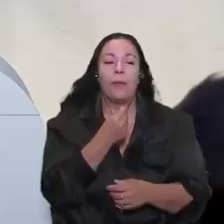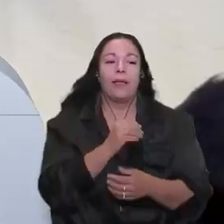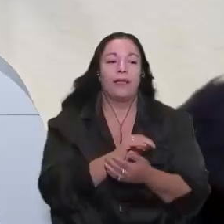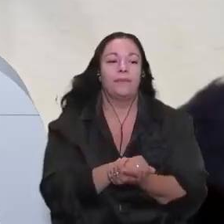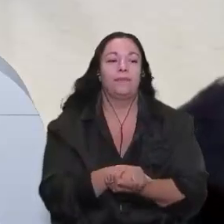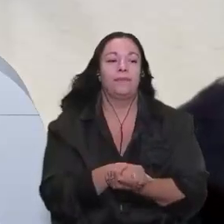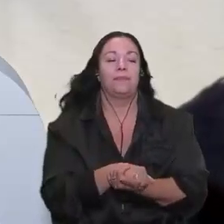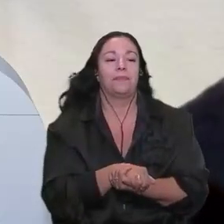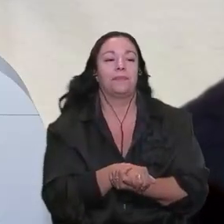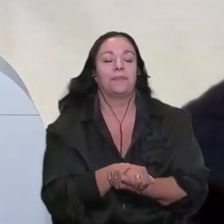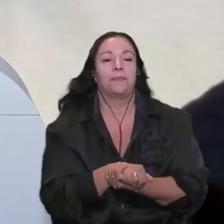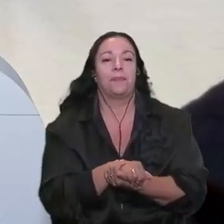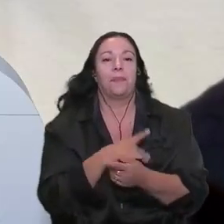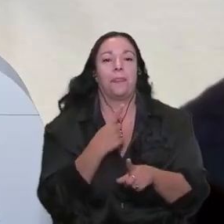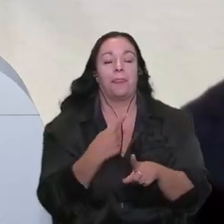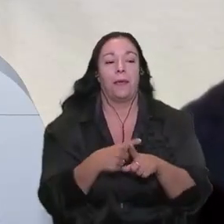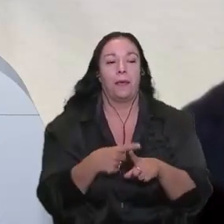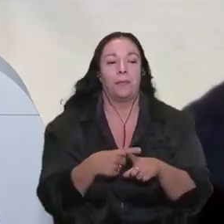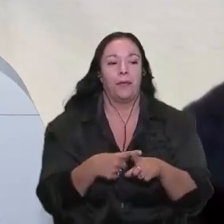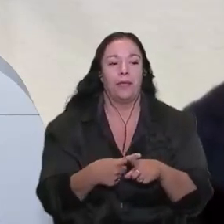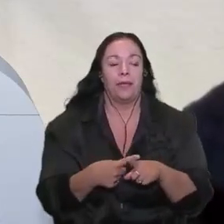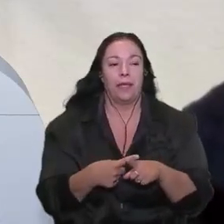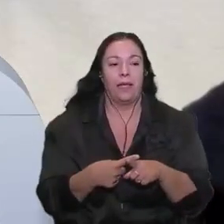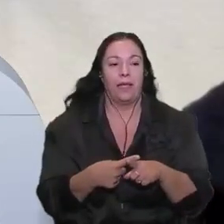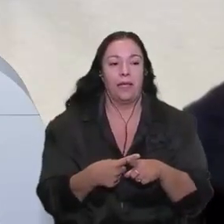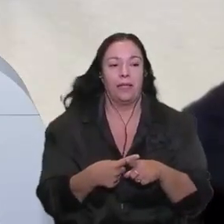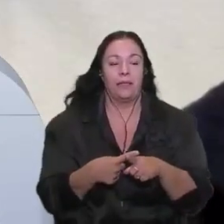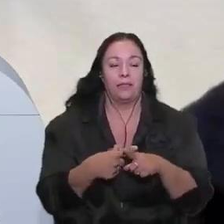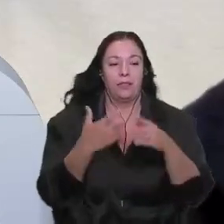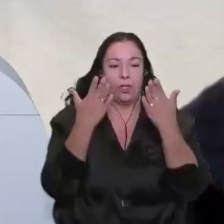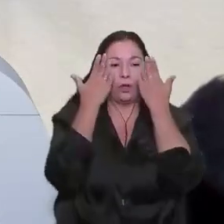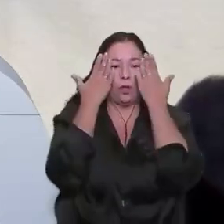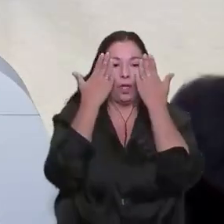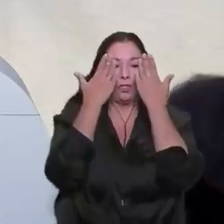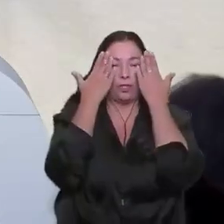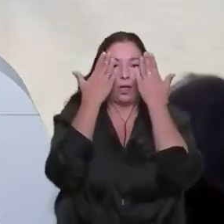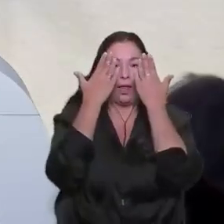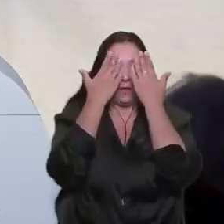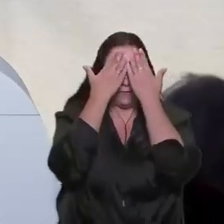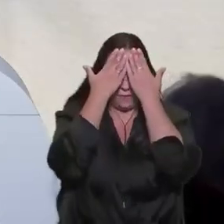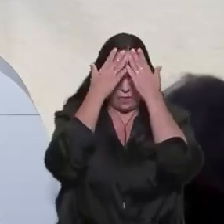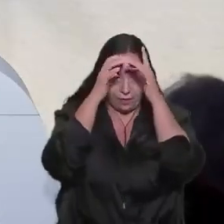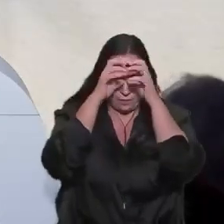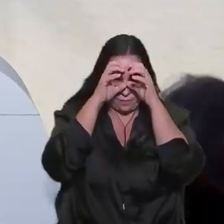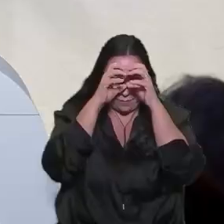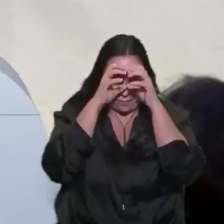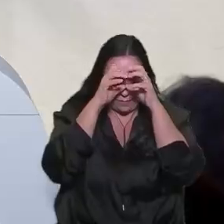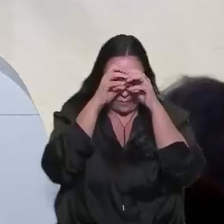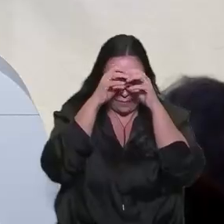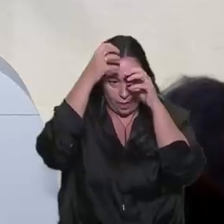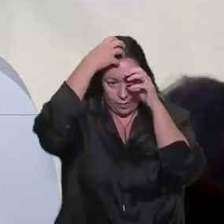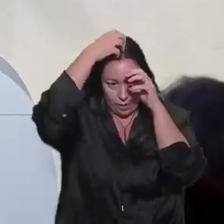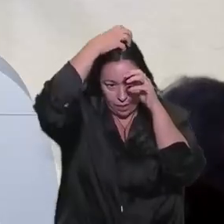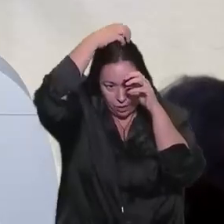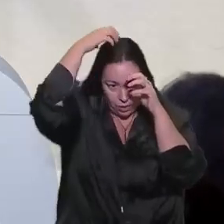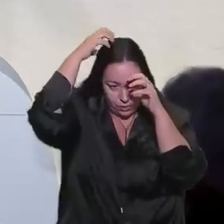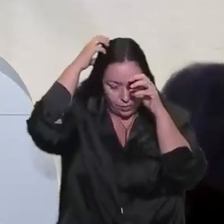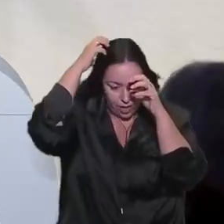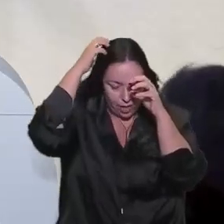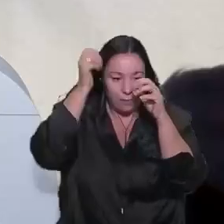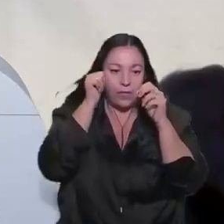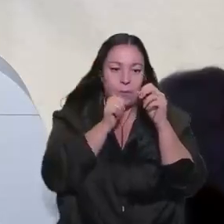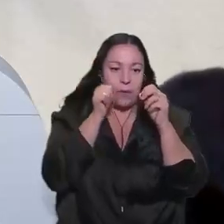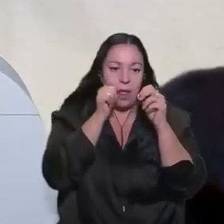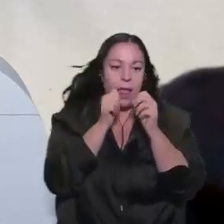né? Porque tiraram radiografias, né, tomografias dos cérebros, e tem uma região do cérebro que, na mulher,